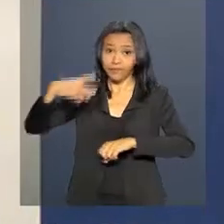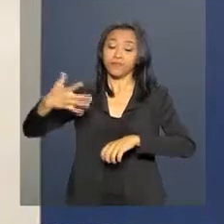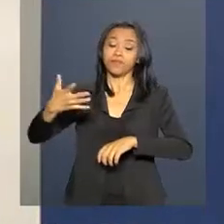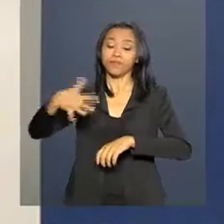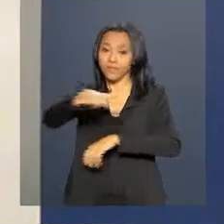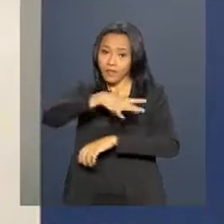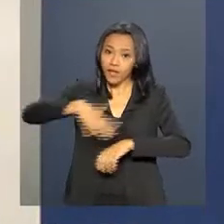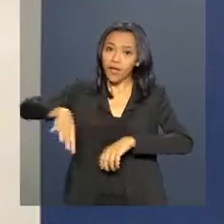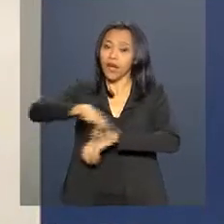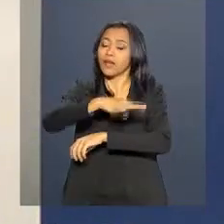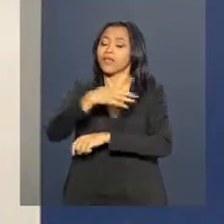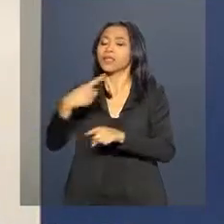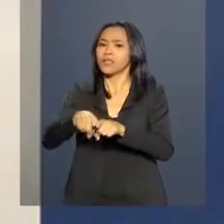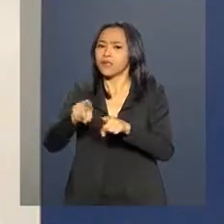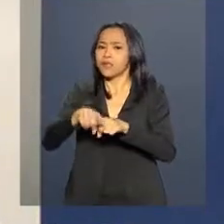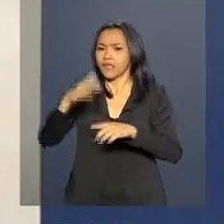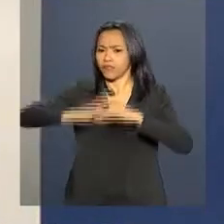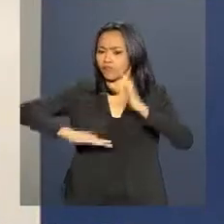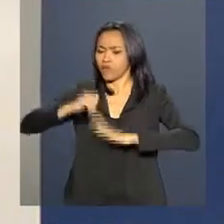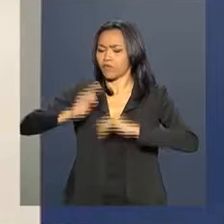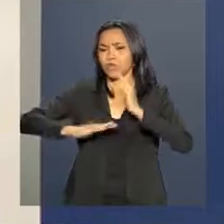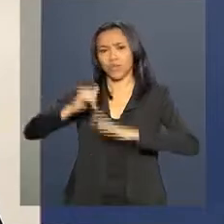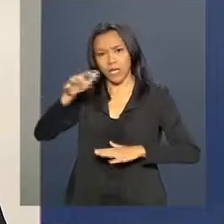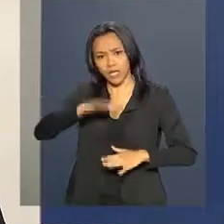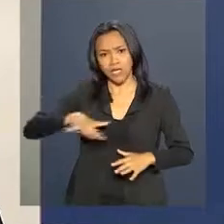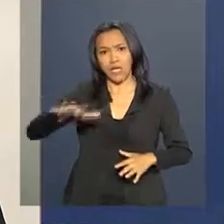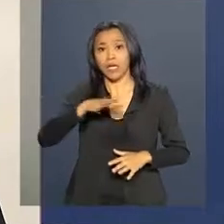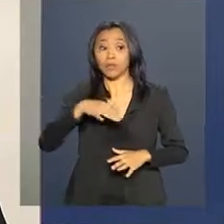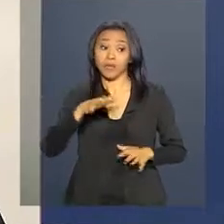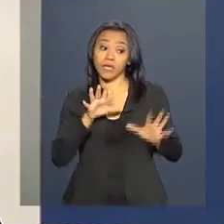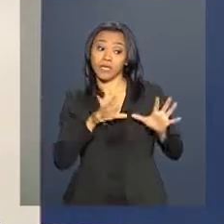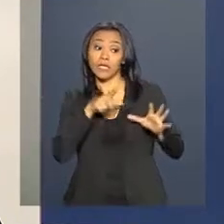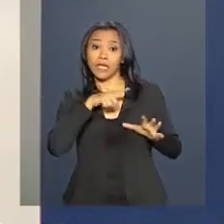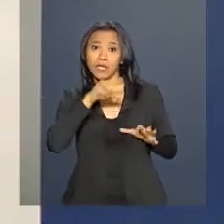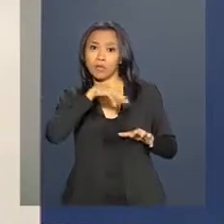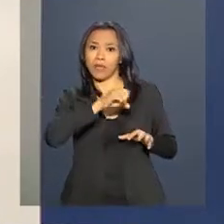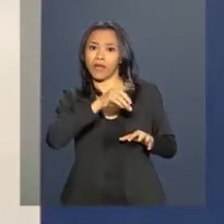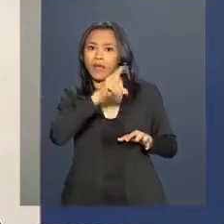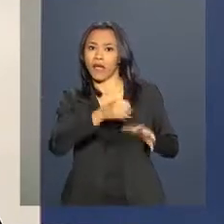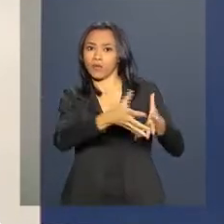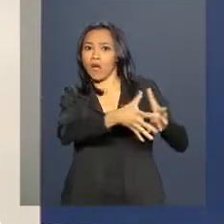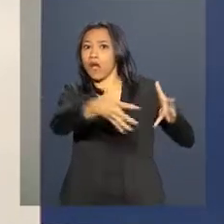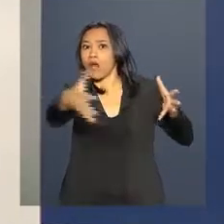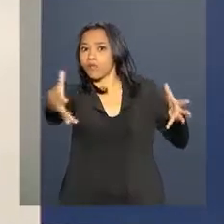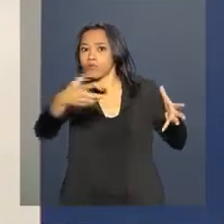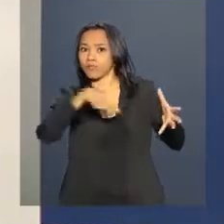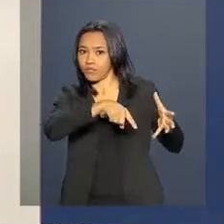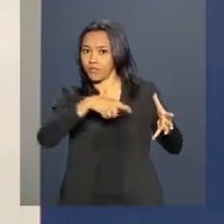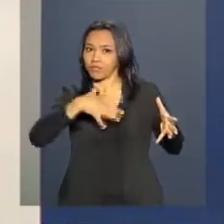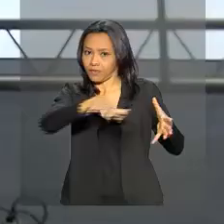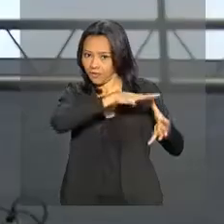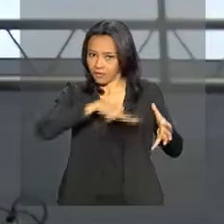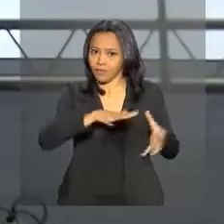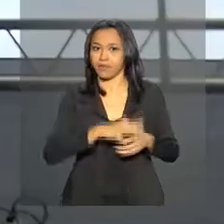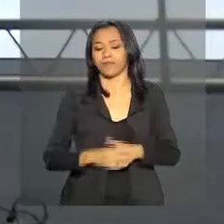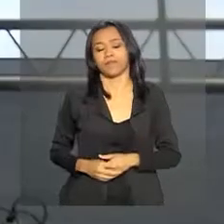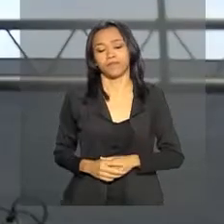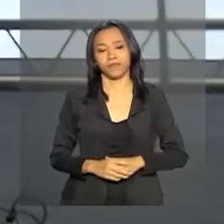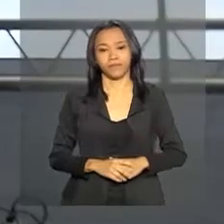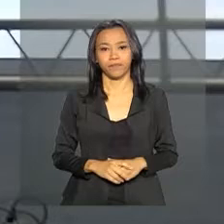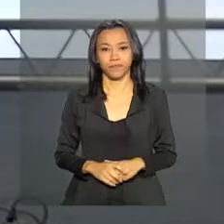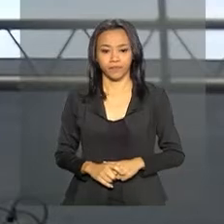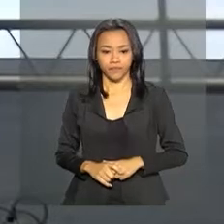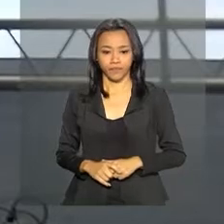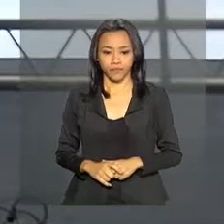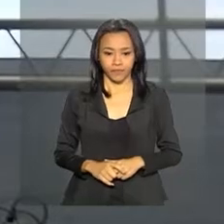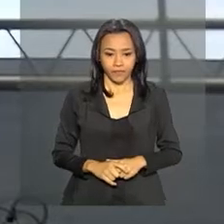gente tenha realmente um mercado importante, como eu falei, amplo de mercado, produção e desenvolvimento tecnológico.